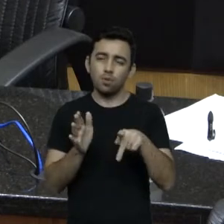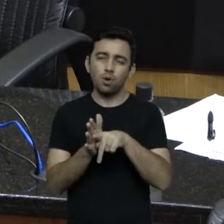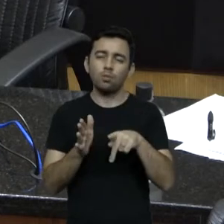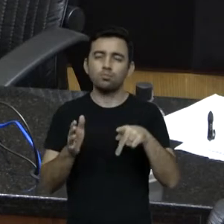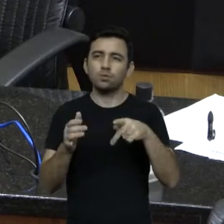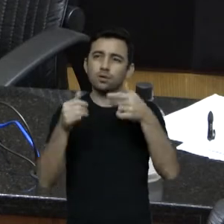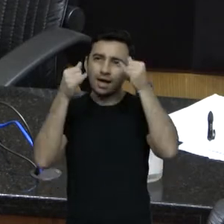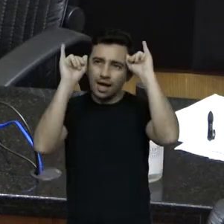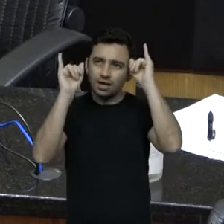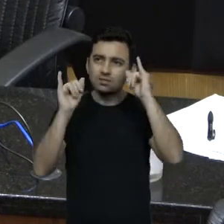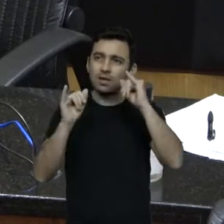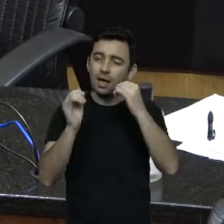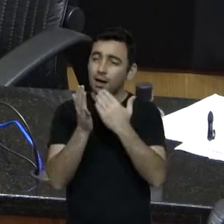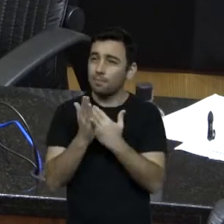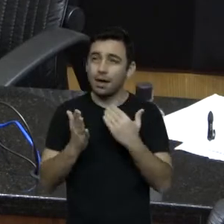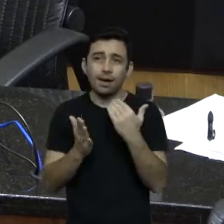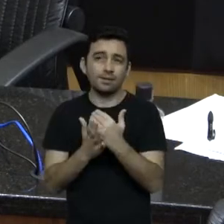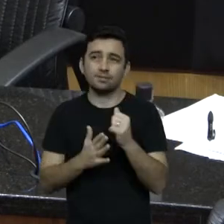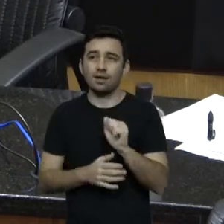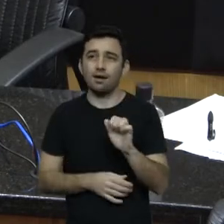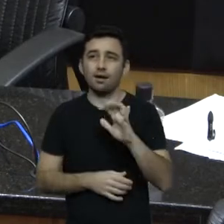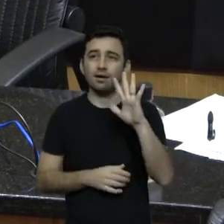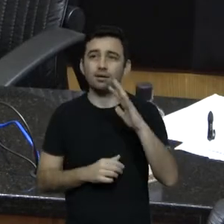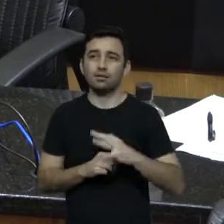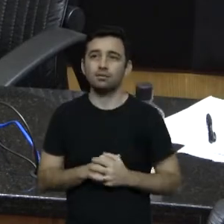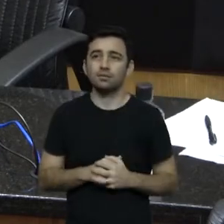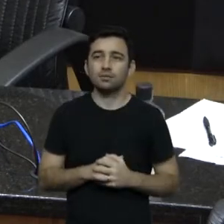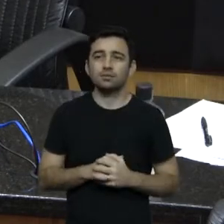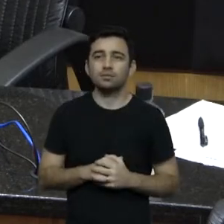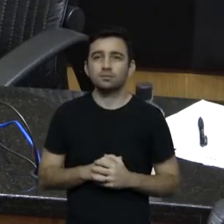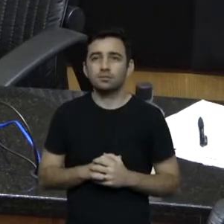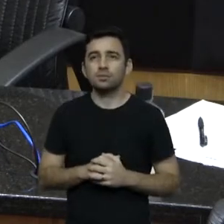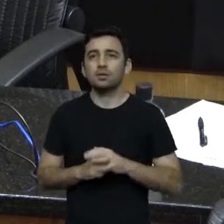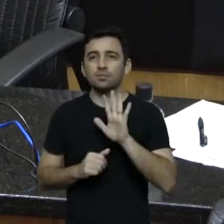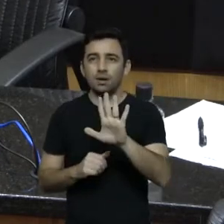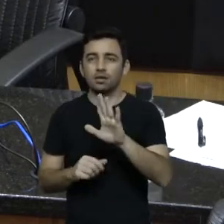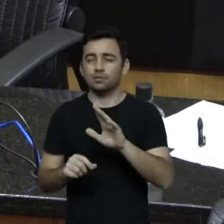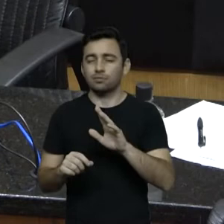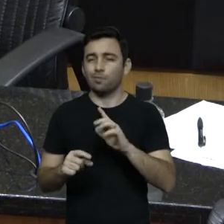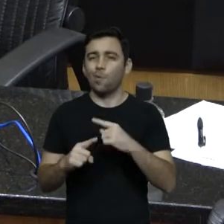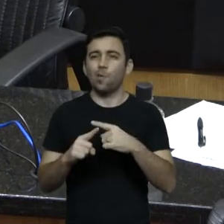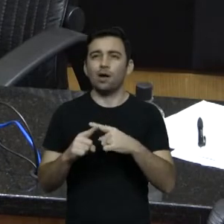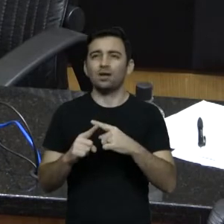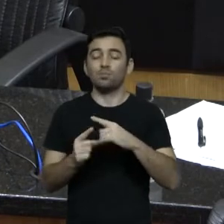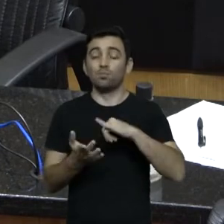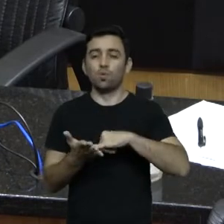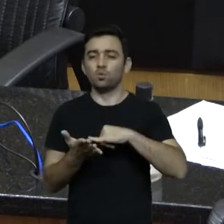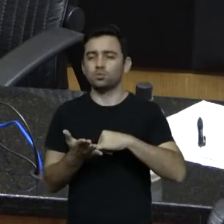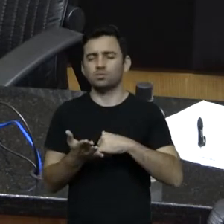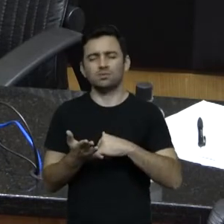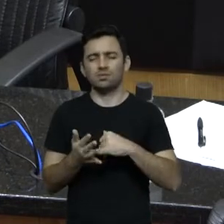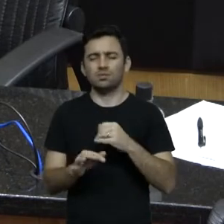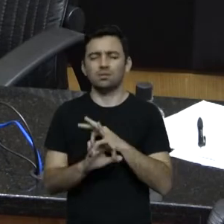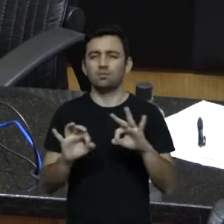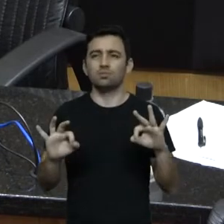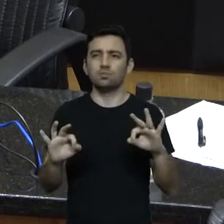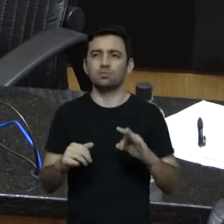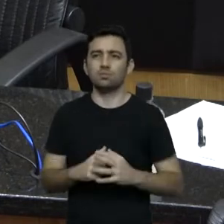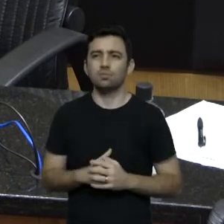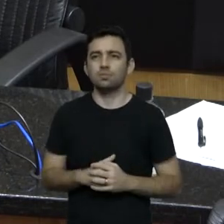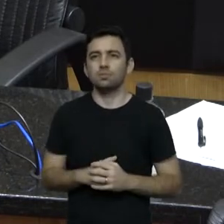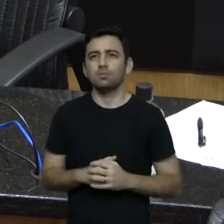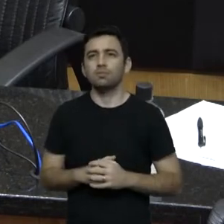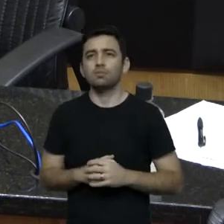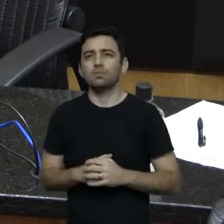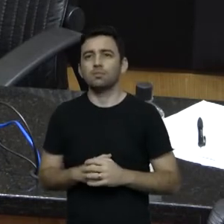o que encarece agora no Inverno é mas não é por causa do Imposto aqui em Santa Catarina nós